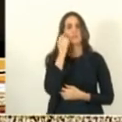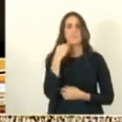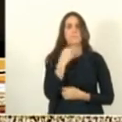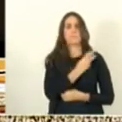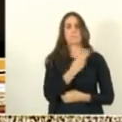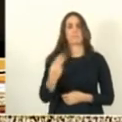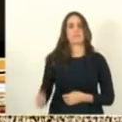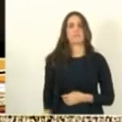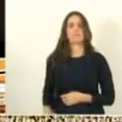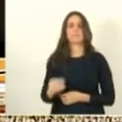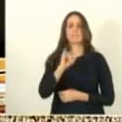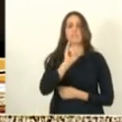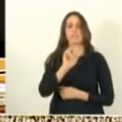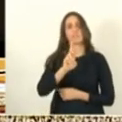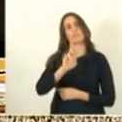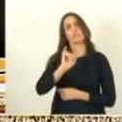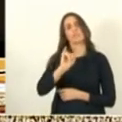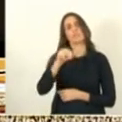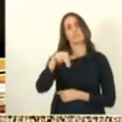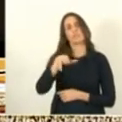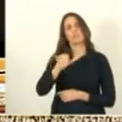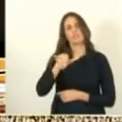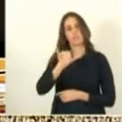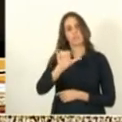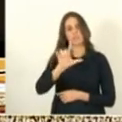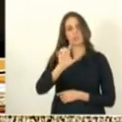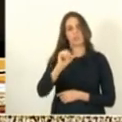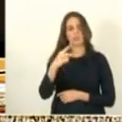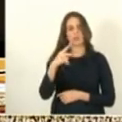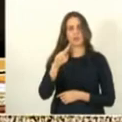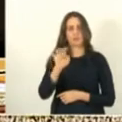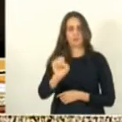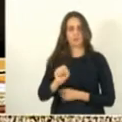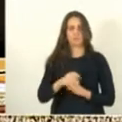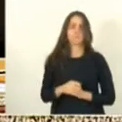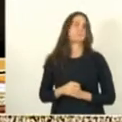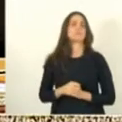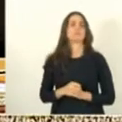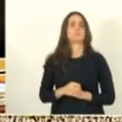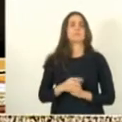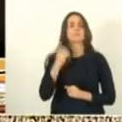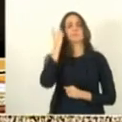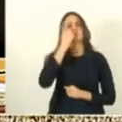para registrar o seu voto. Deputado Fabrício Gandini.